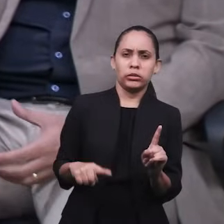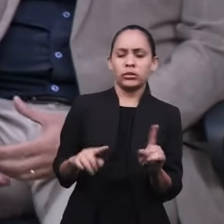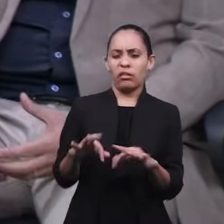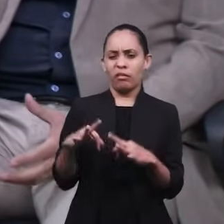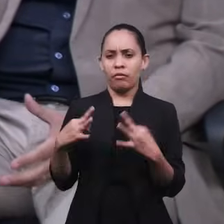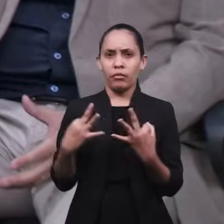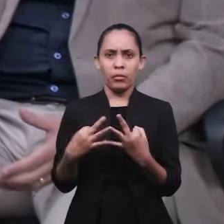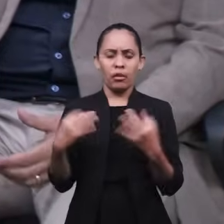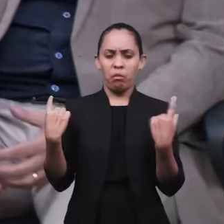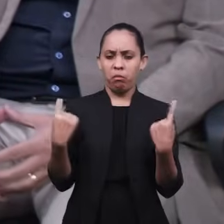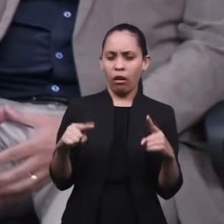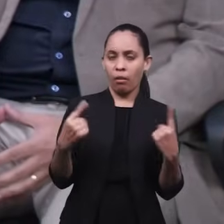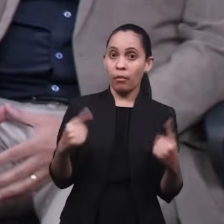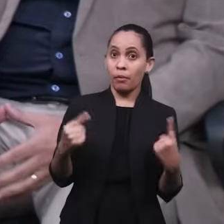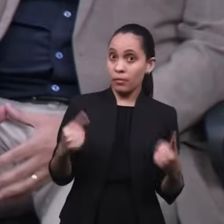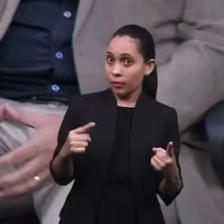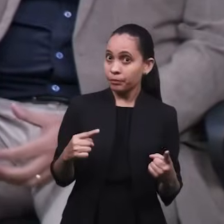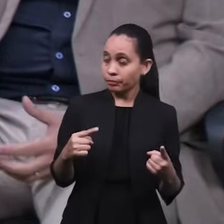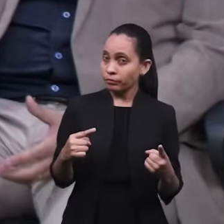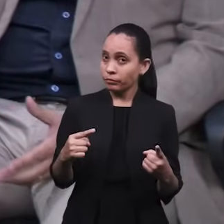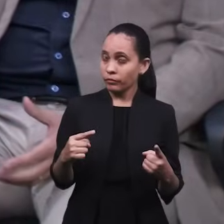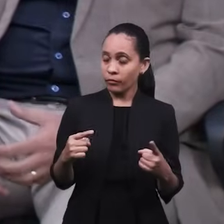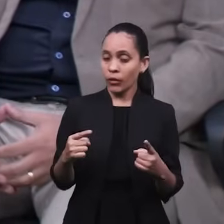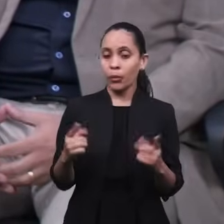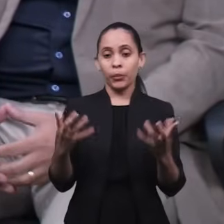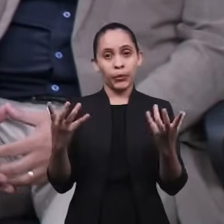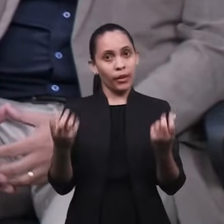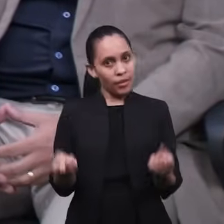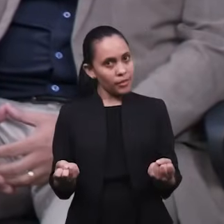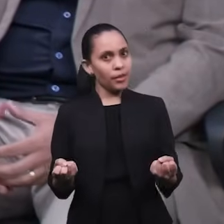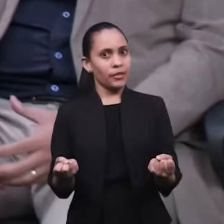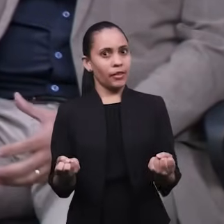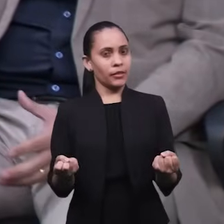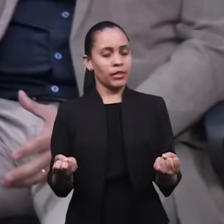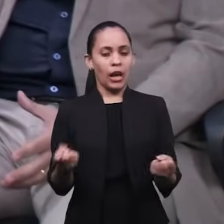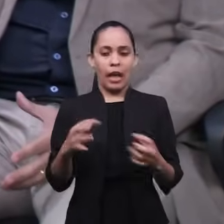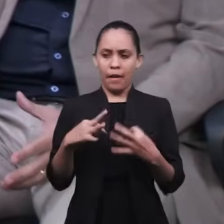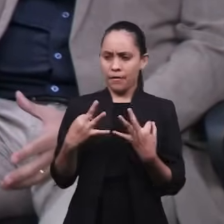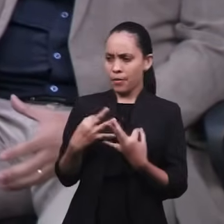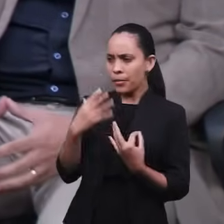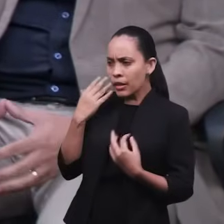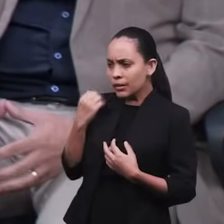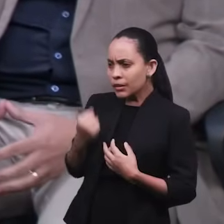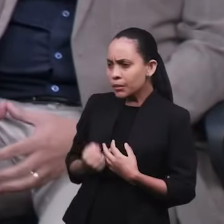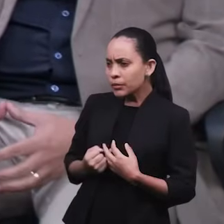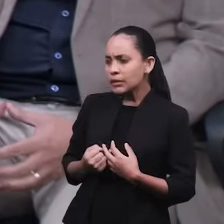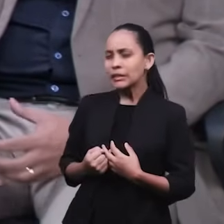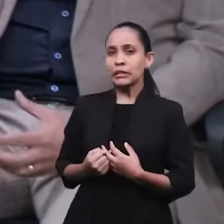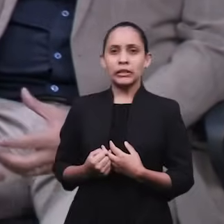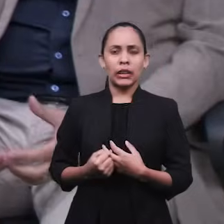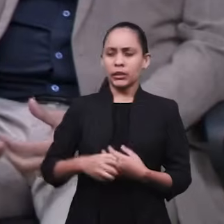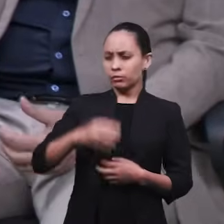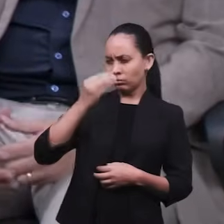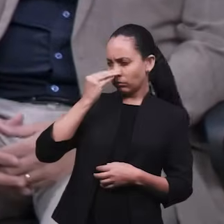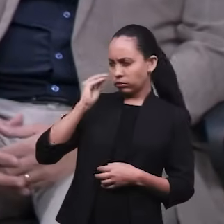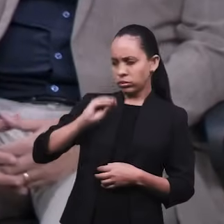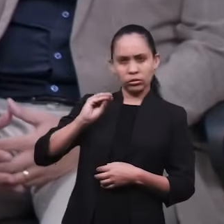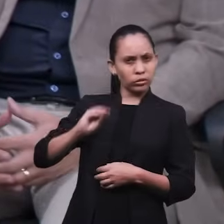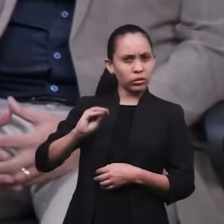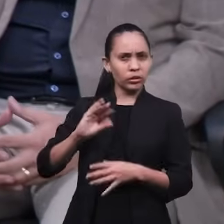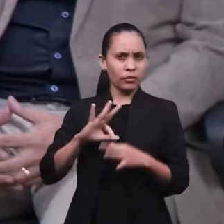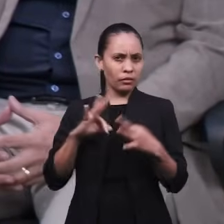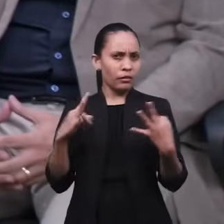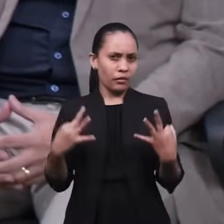familiar, era muito comum. Muito comum. Então as pessoas, quando aceitavam ao Senhor e a família sabia, havia uma rejeição muito